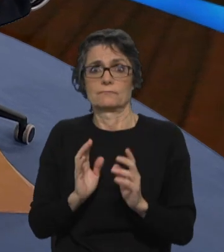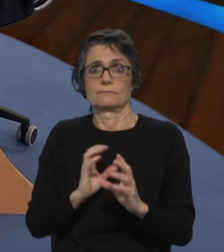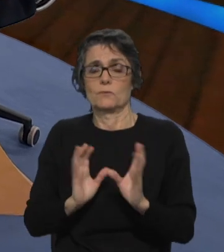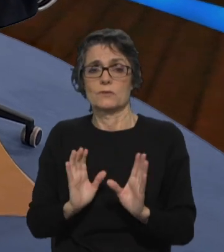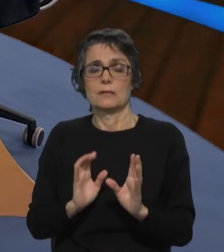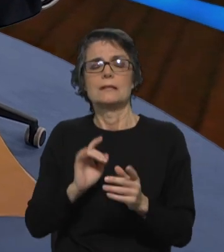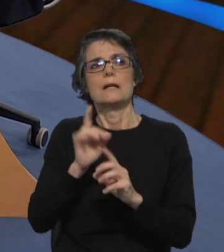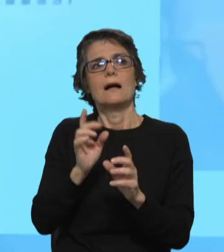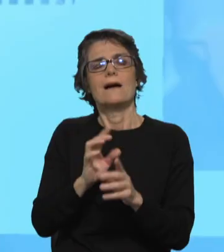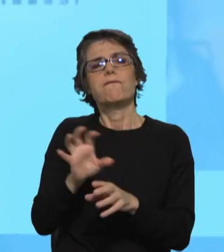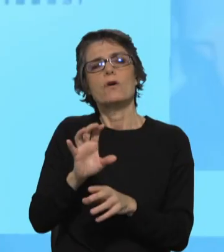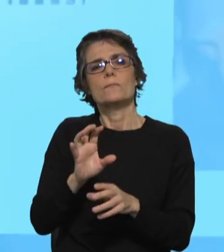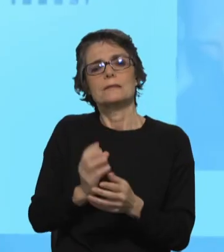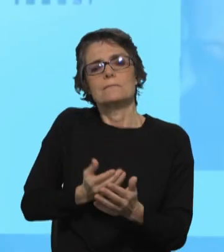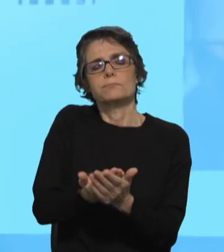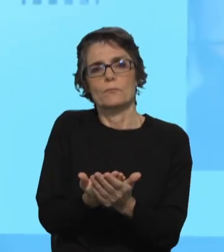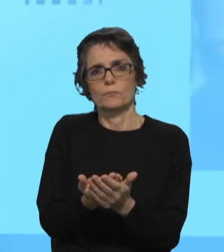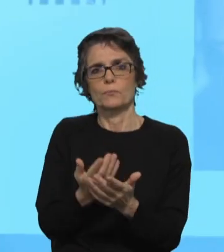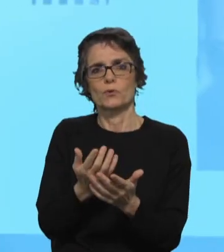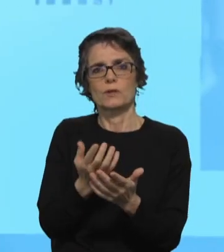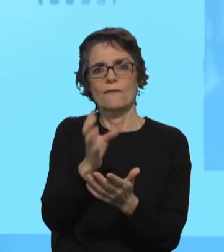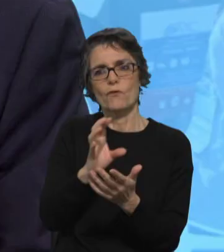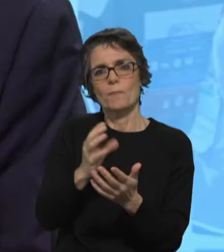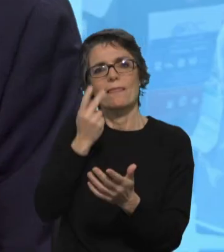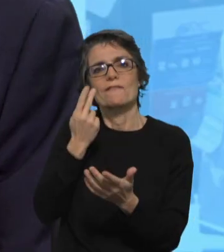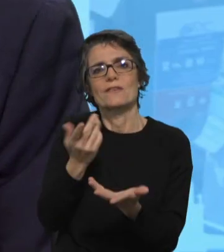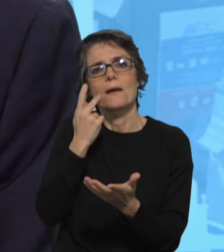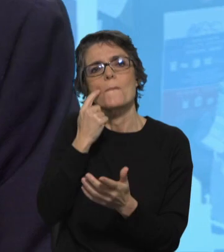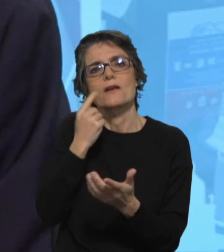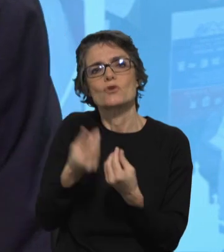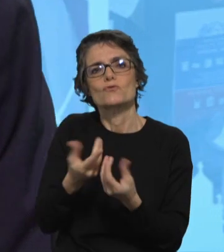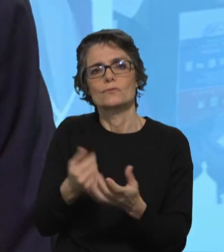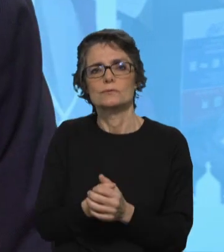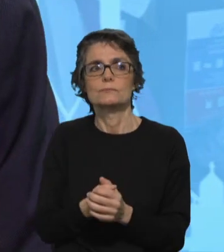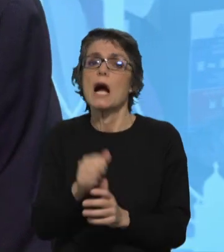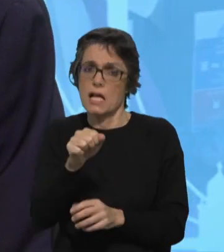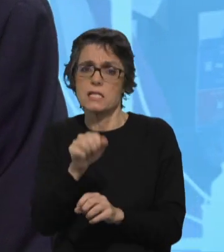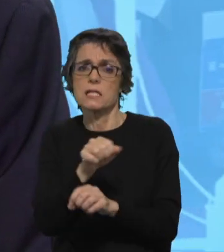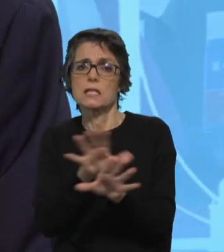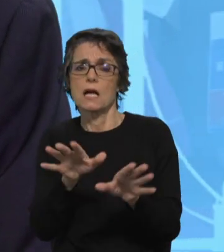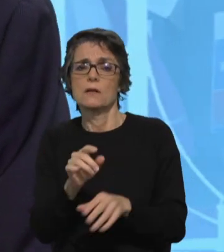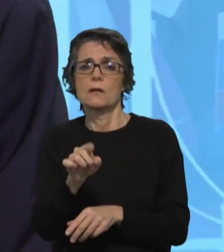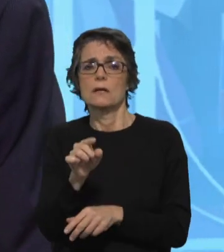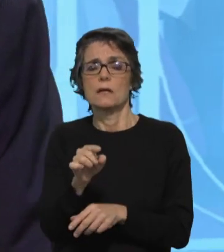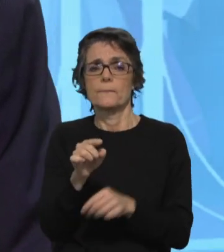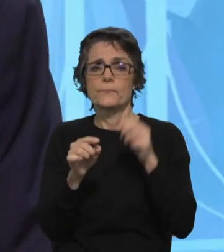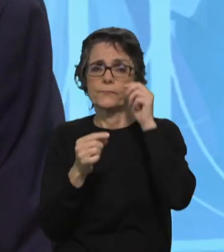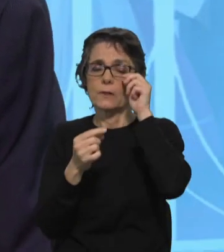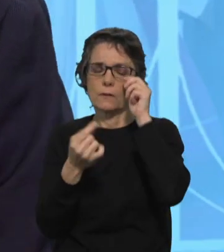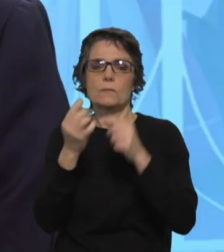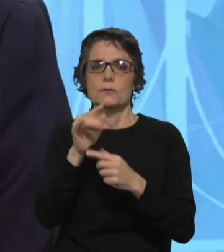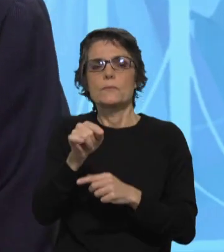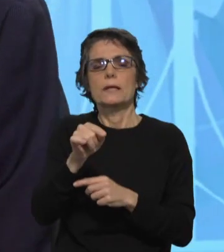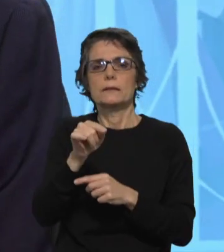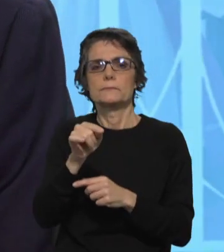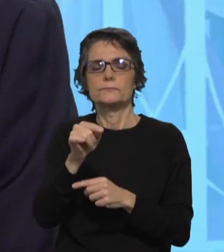de traduzirmos aquilo que é proposto, de facto. Isso sem dúvida. Daí também aquilo que tentei dizer, que é, se trata também